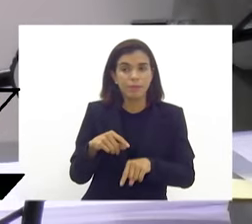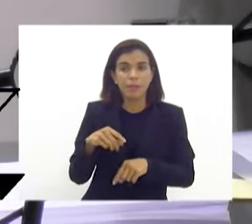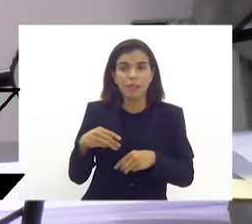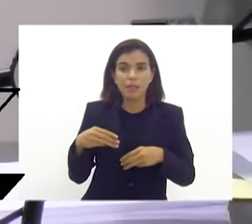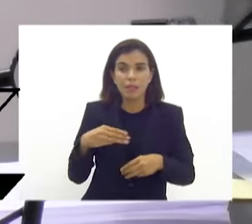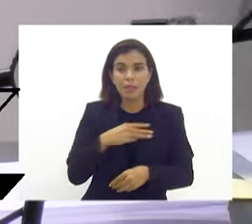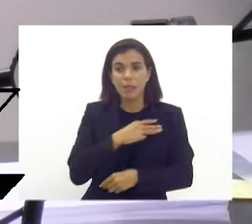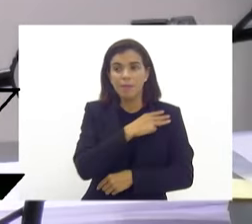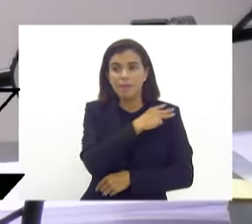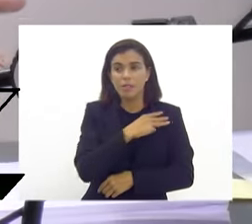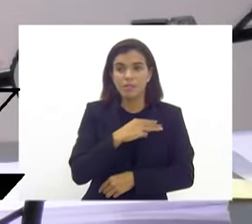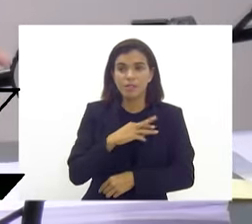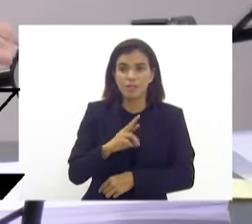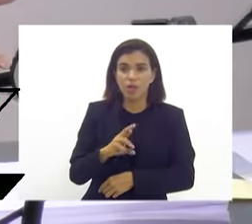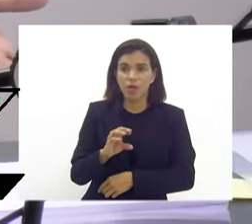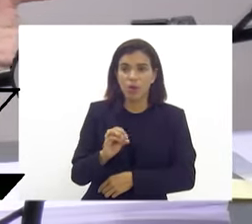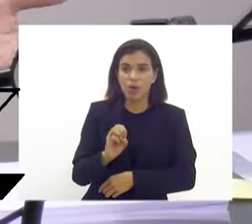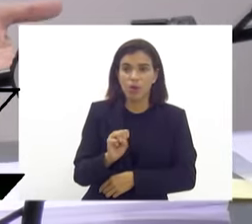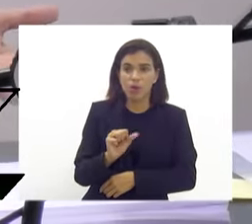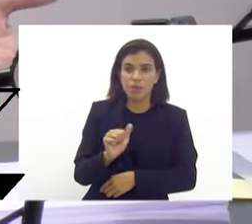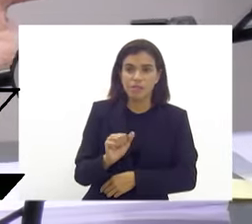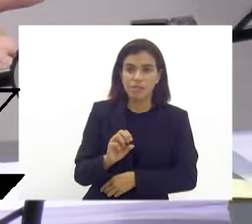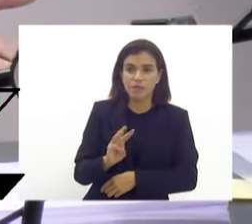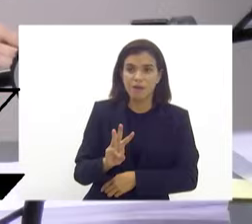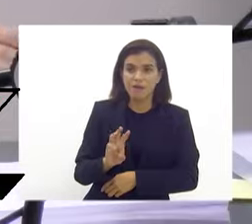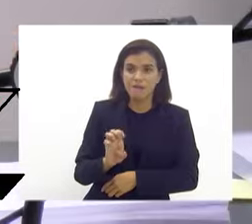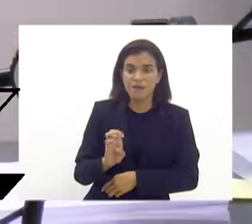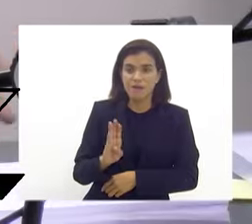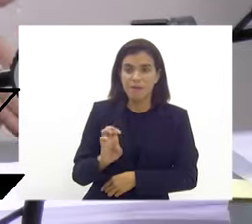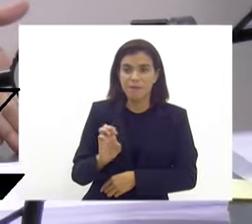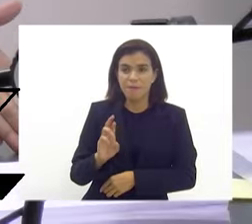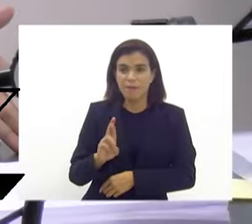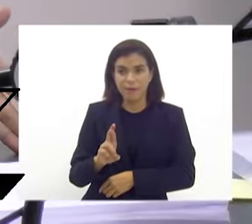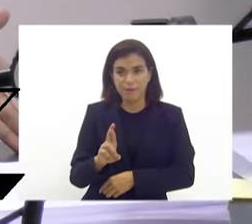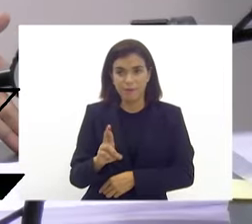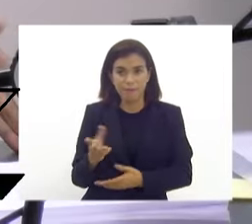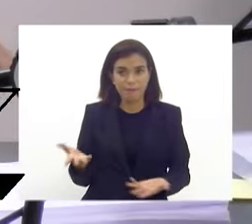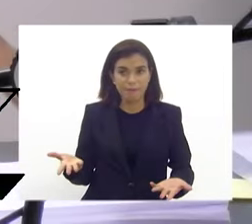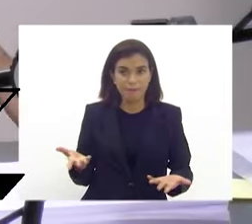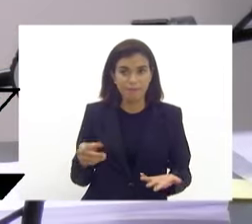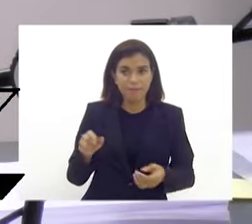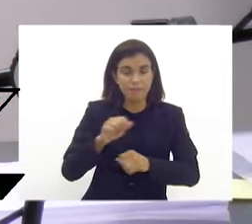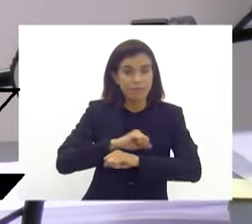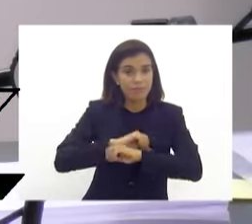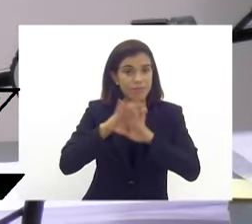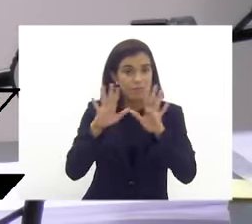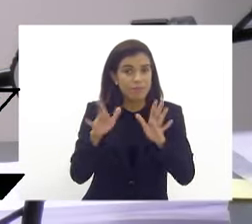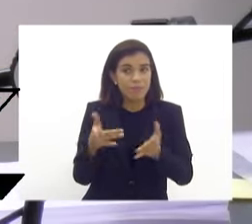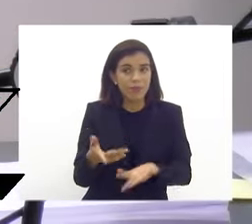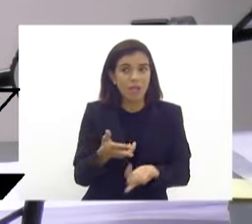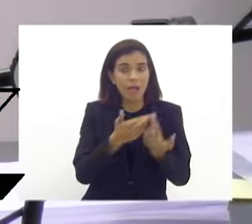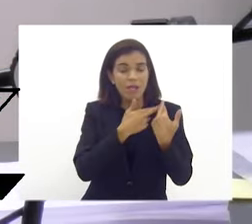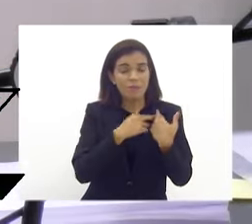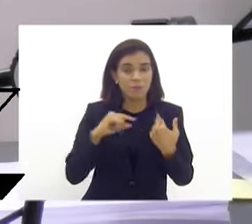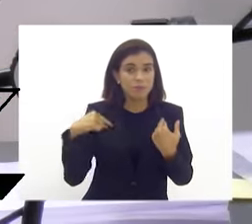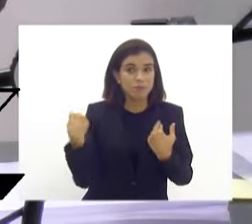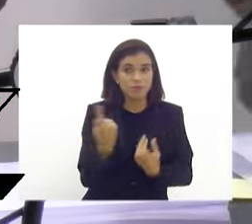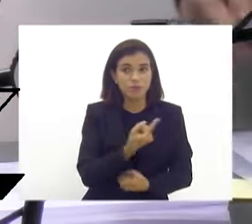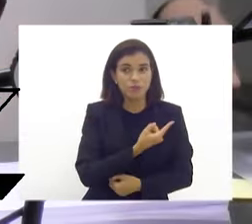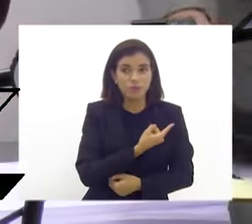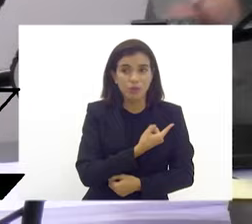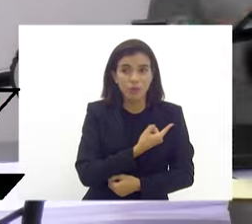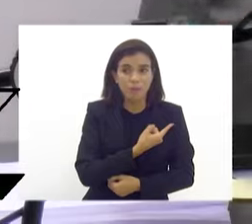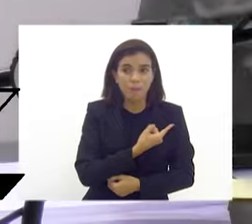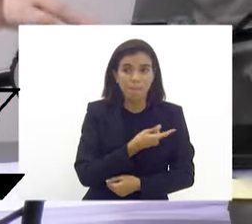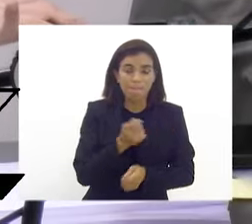veber como é que o Ibama Vai dizer que não tem responsabilidade quando na verdade tá muito claro is que a responsabilidade de todos pode pode